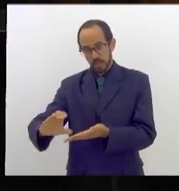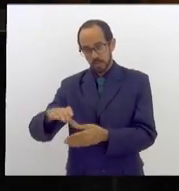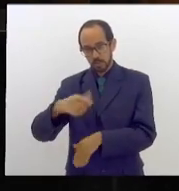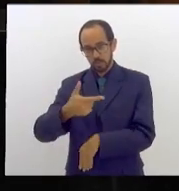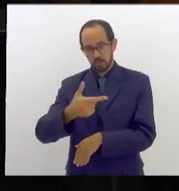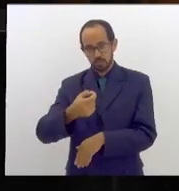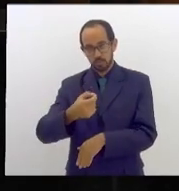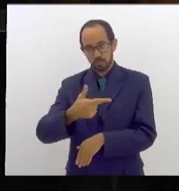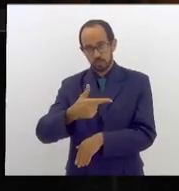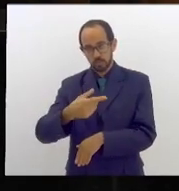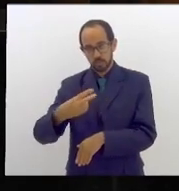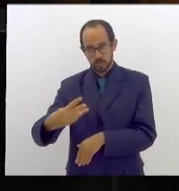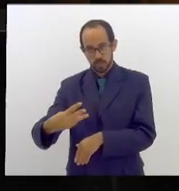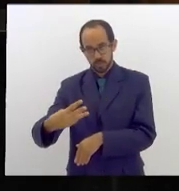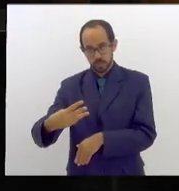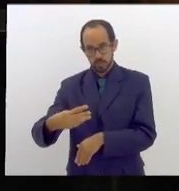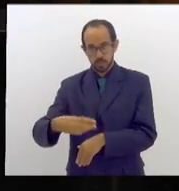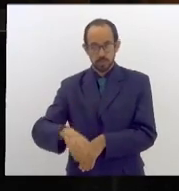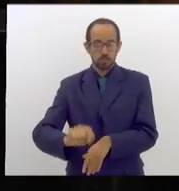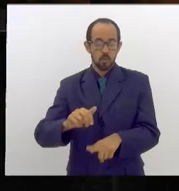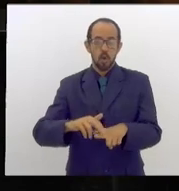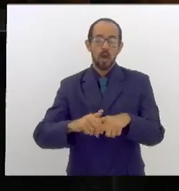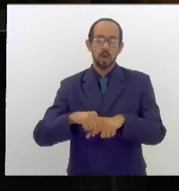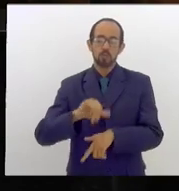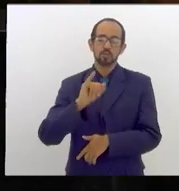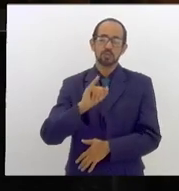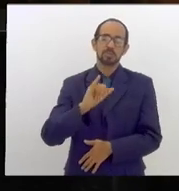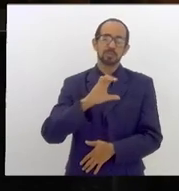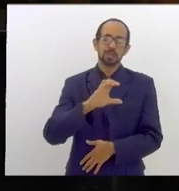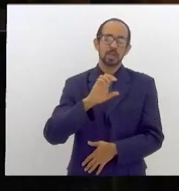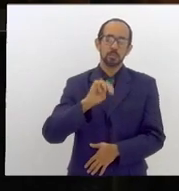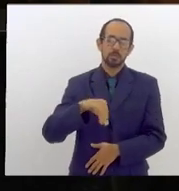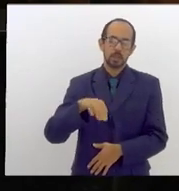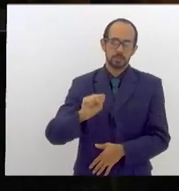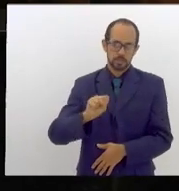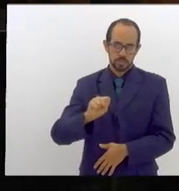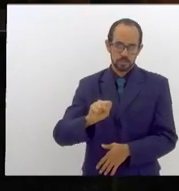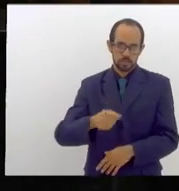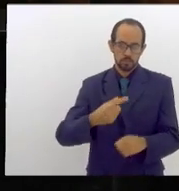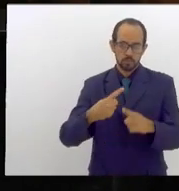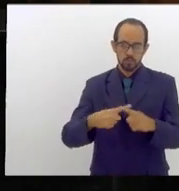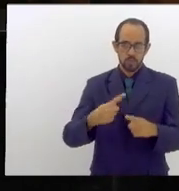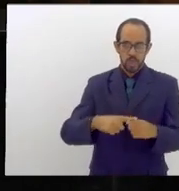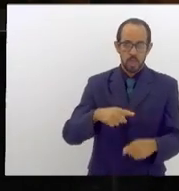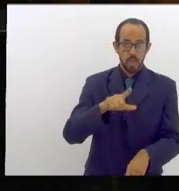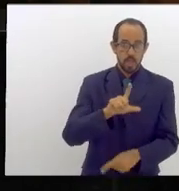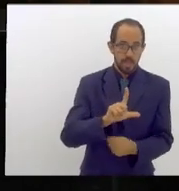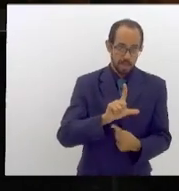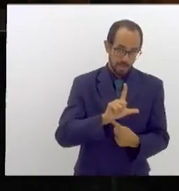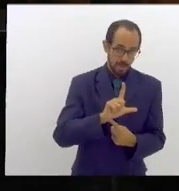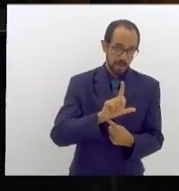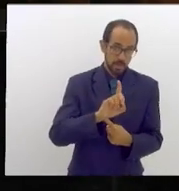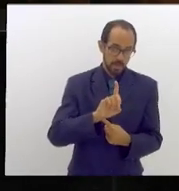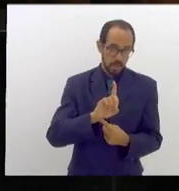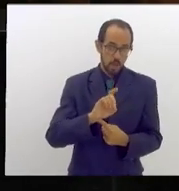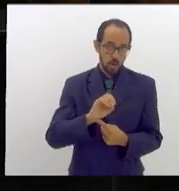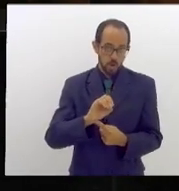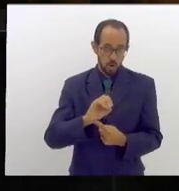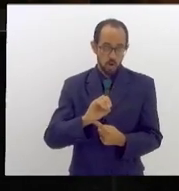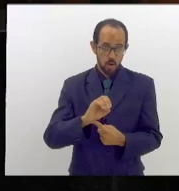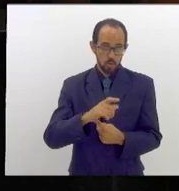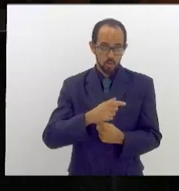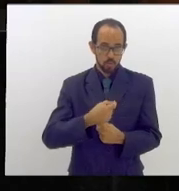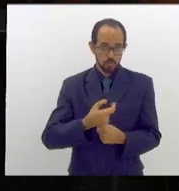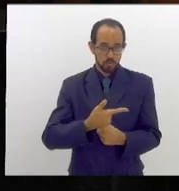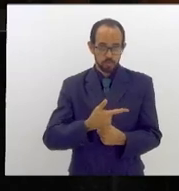na área do ICMS porque a LDO de 23 previa